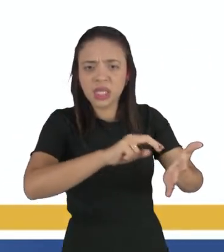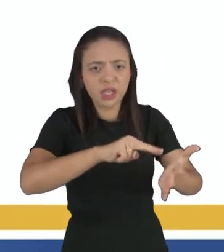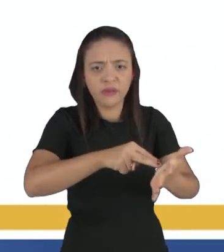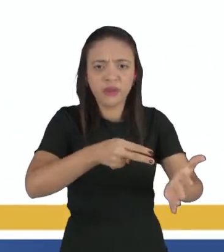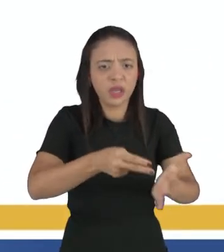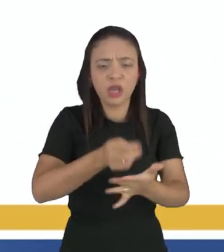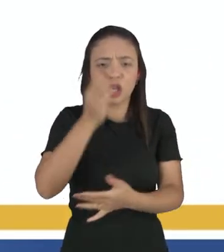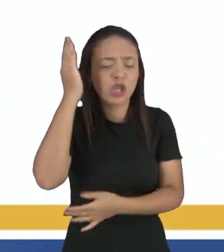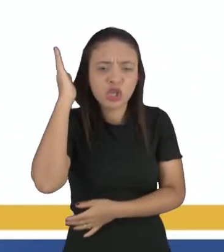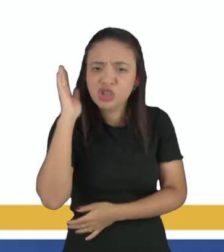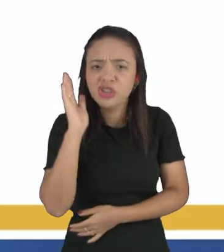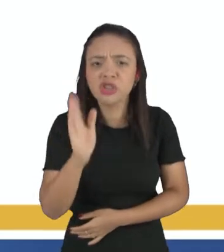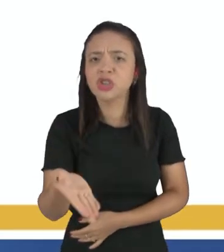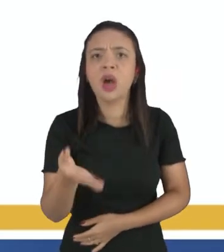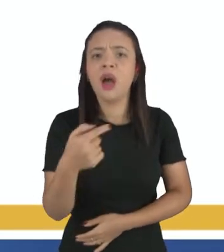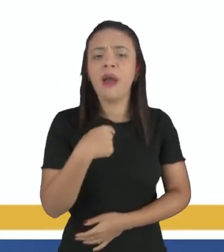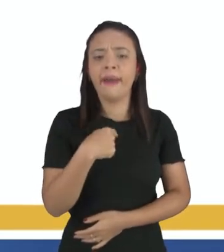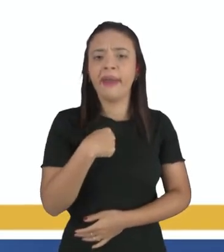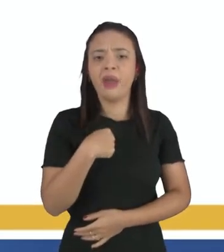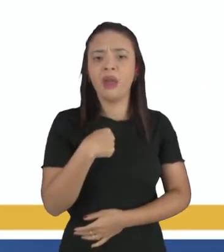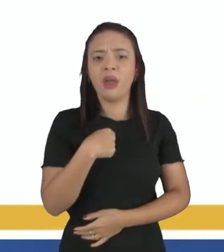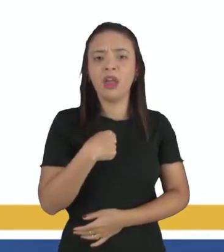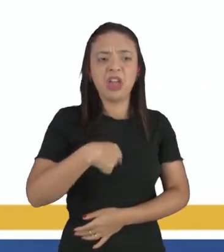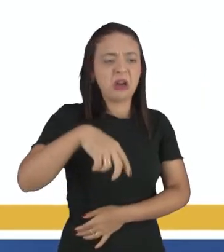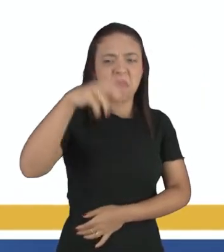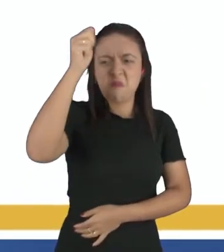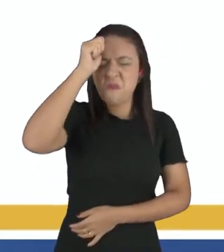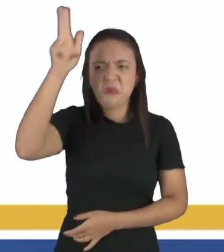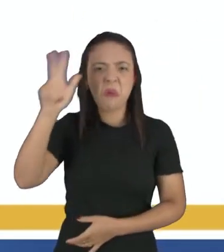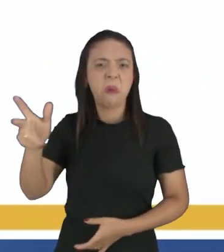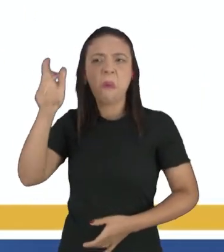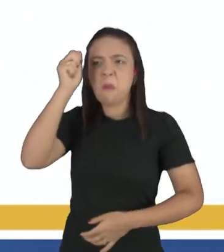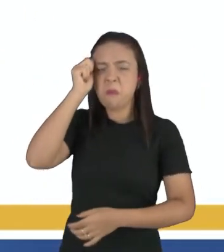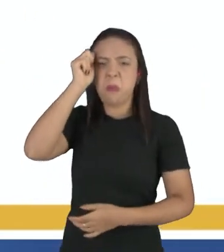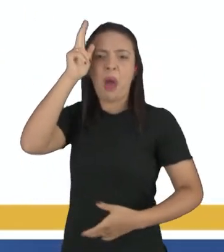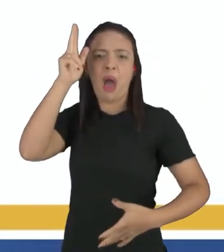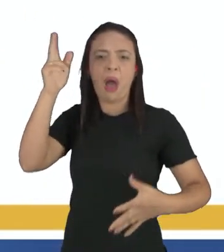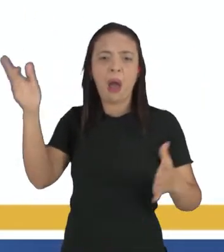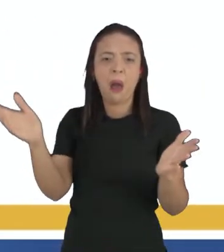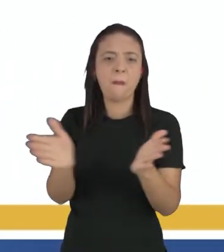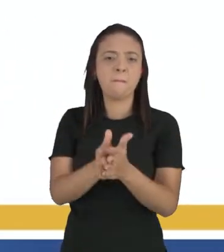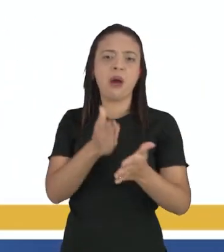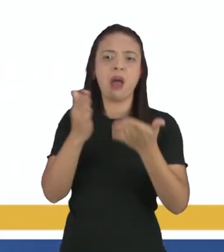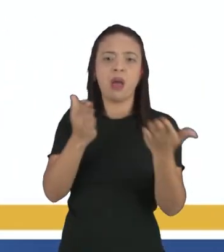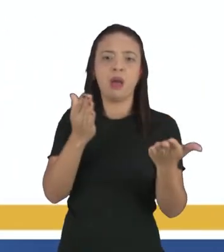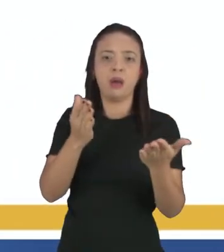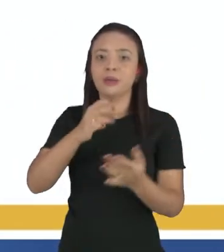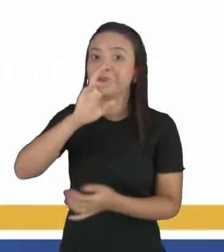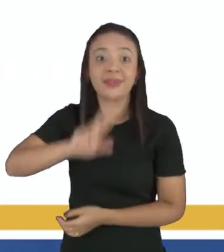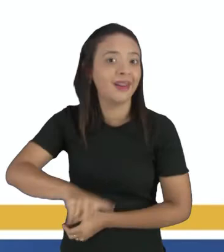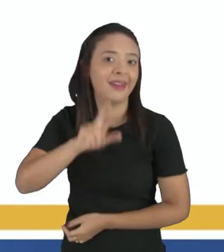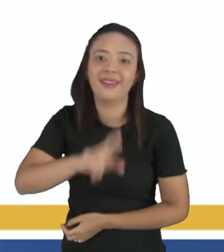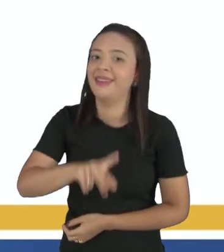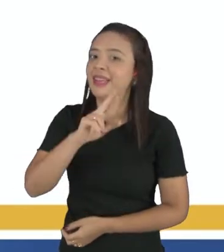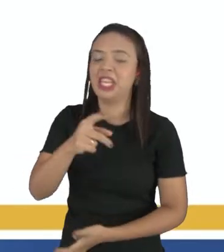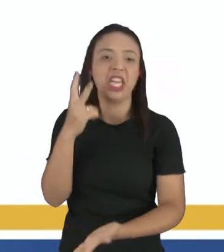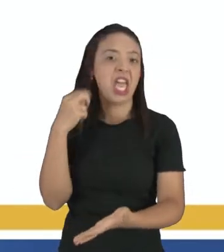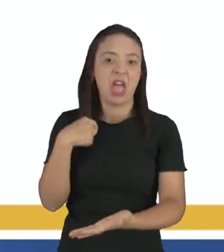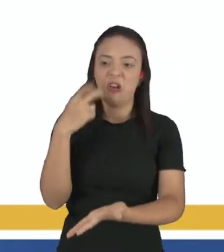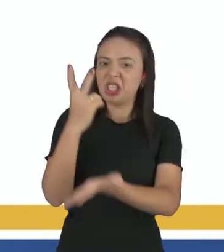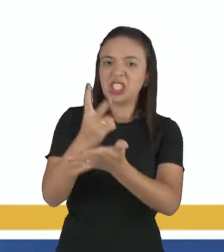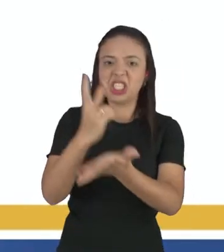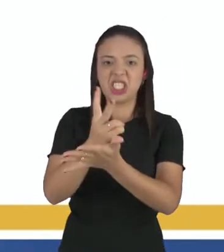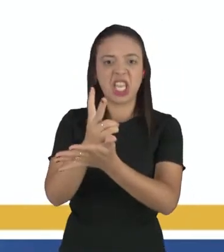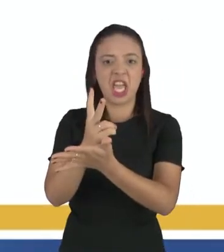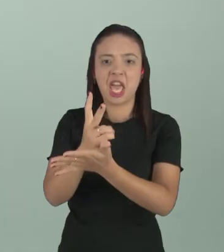garantir que eu serei um sujeito expert no conhecimento, tá? Que eu vou estar sempre à frente